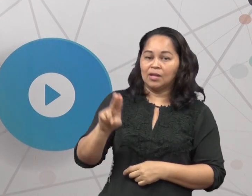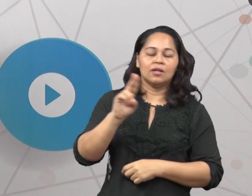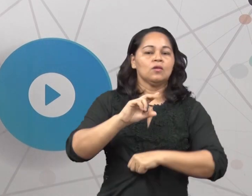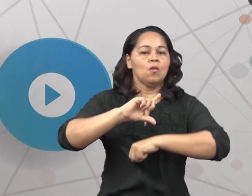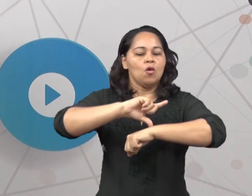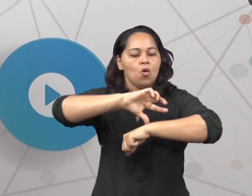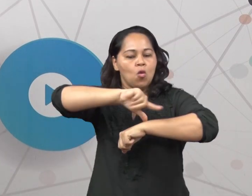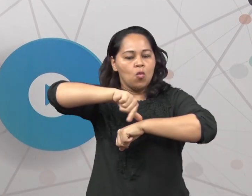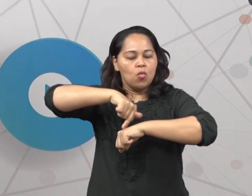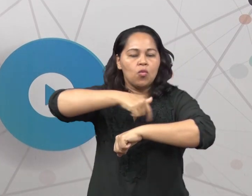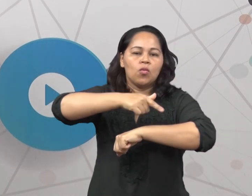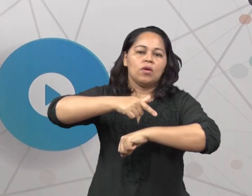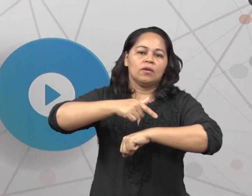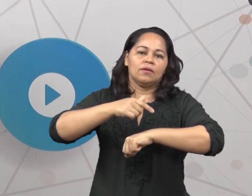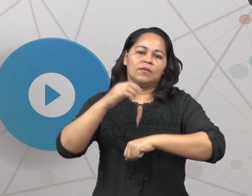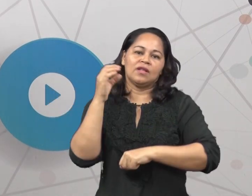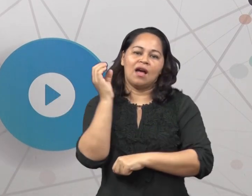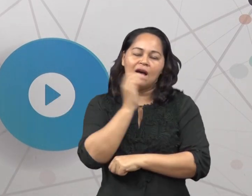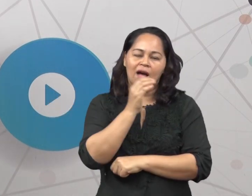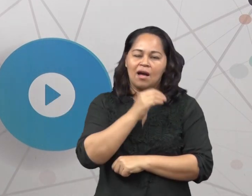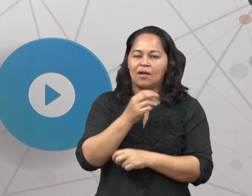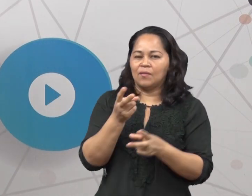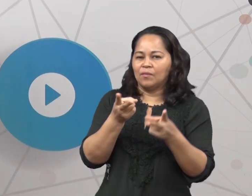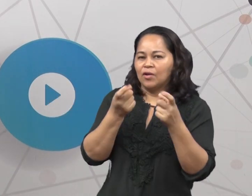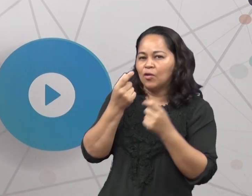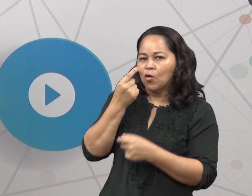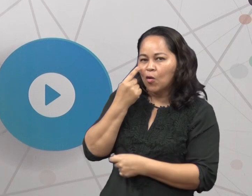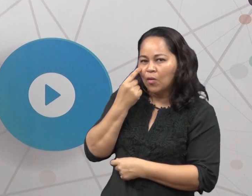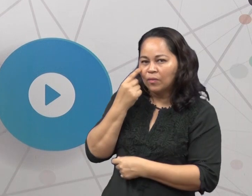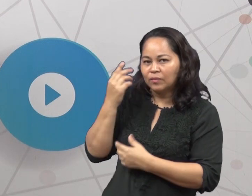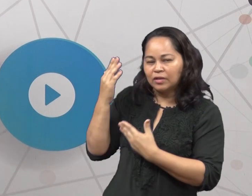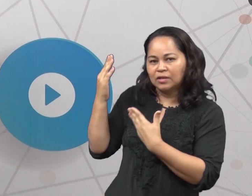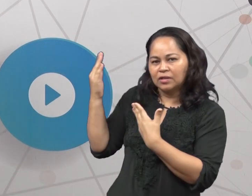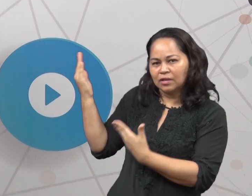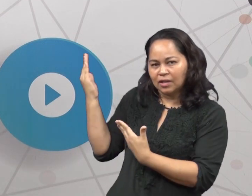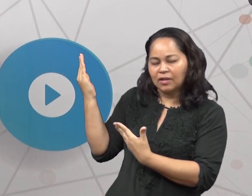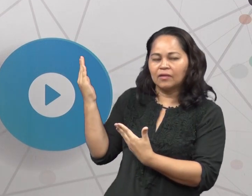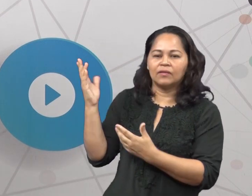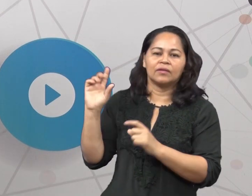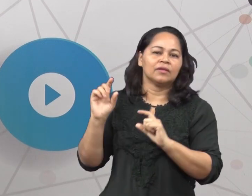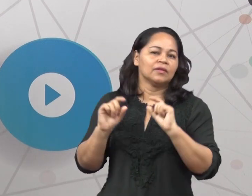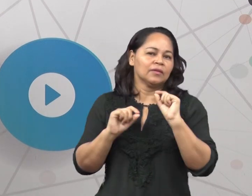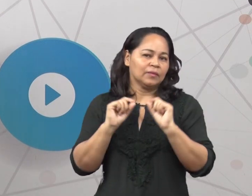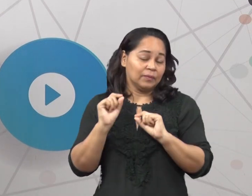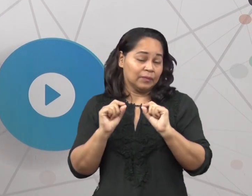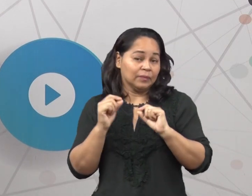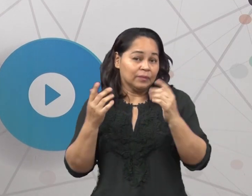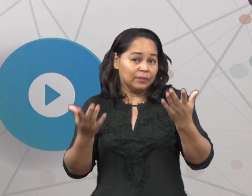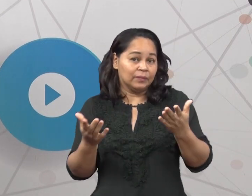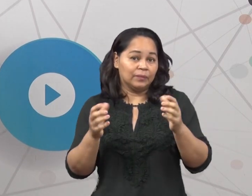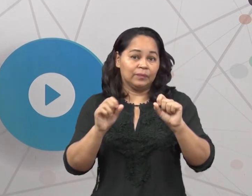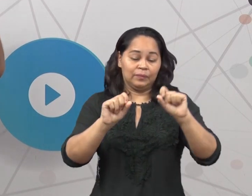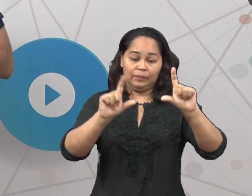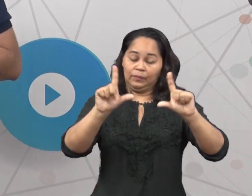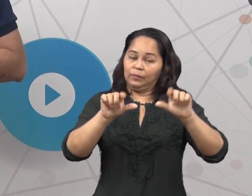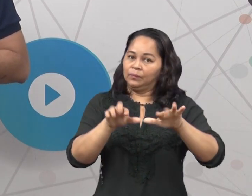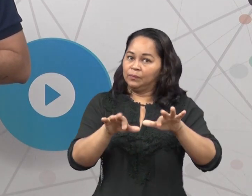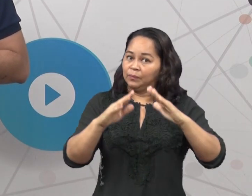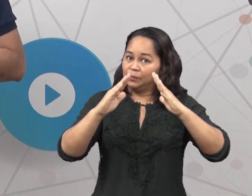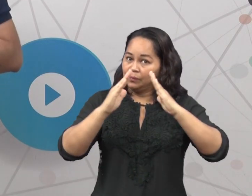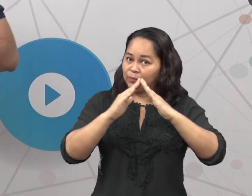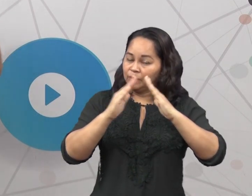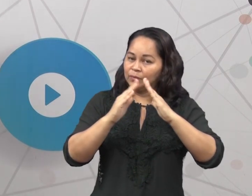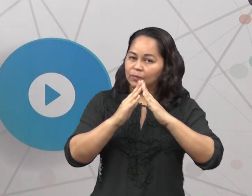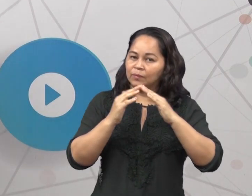mais. Observe mais um pouquinho aí a tabelinha que está aí na sua imagem. Ok,